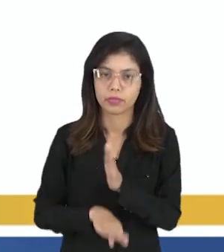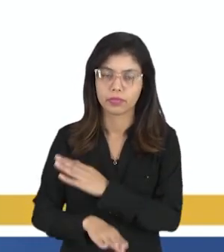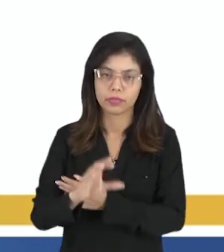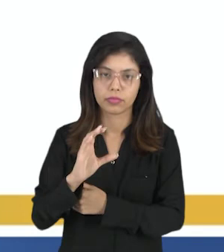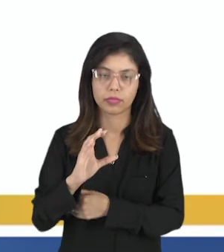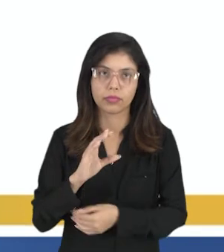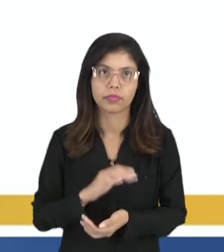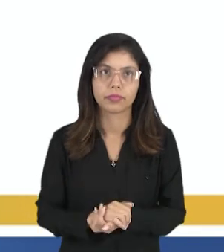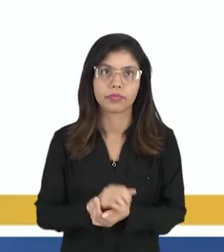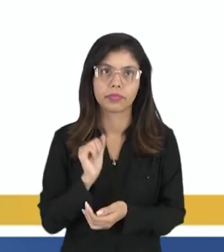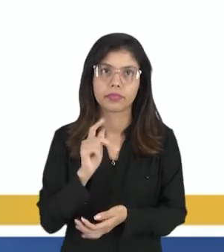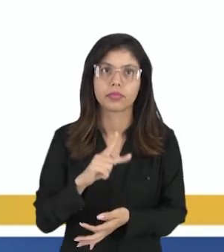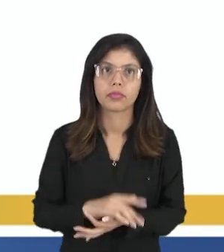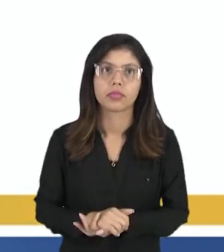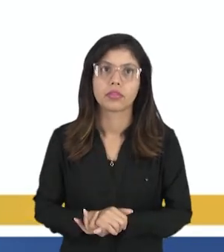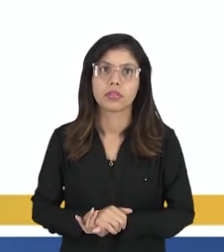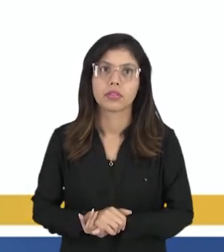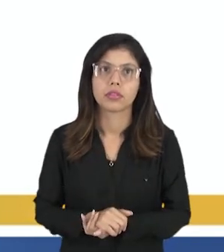a C, ok?